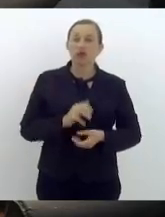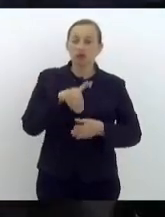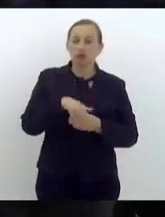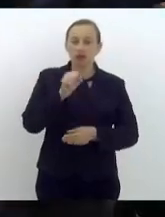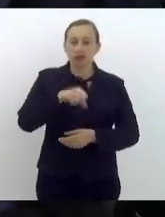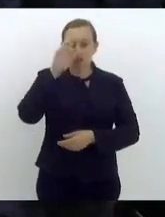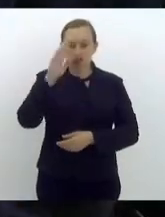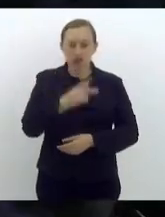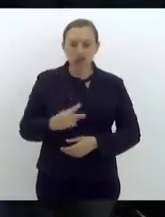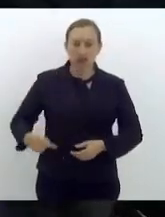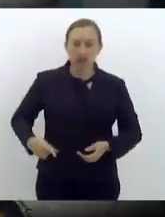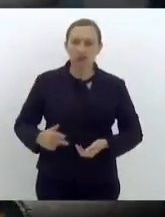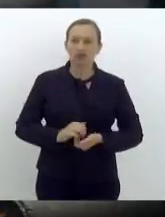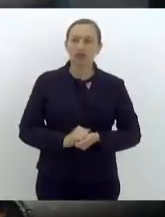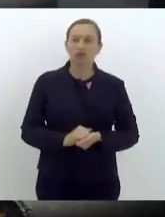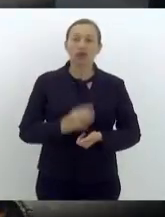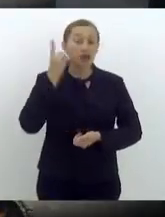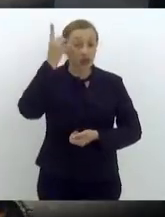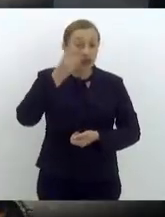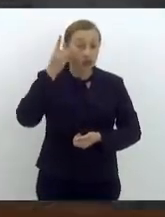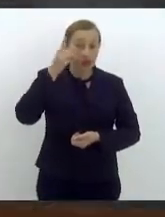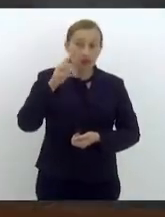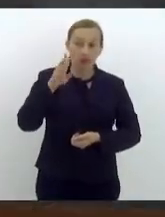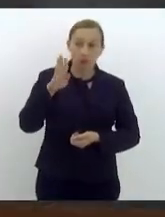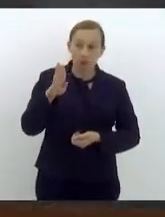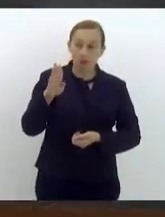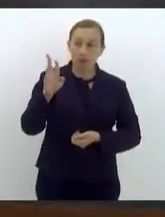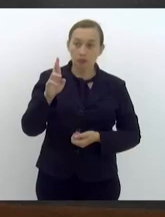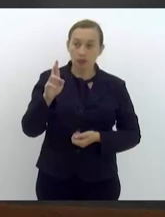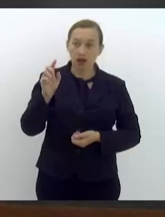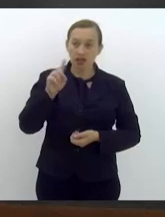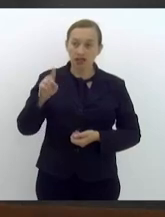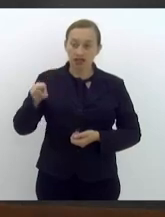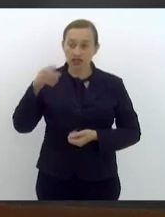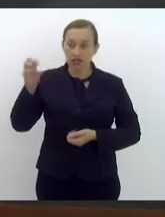Voto sim, presidente. Deputado Brazão.